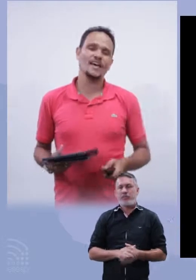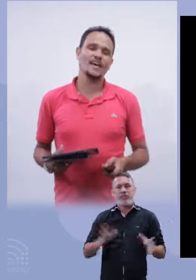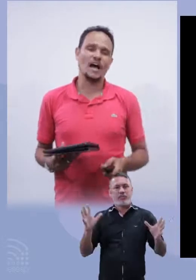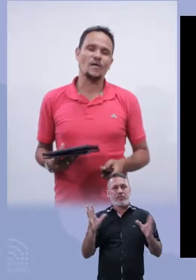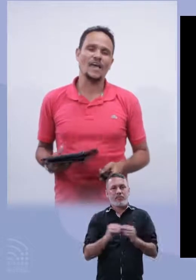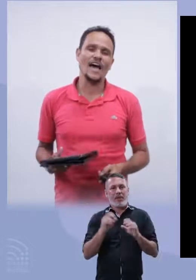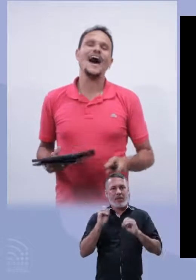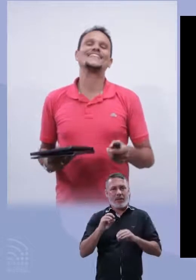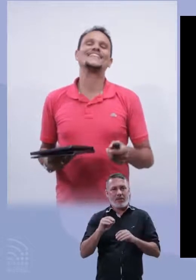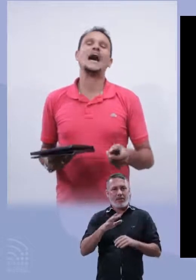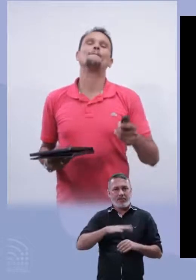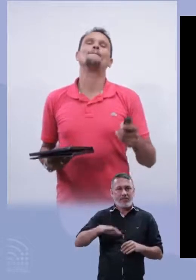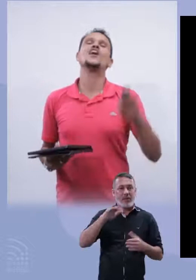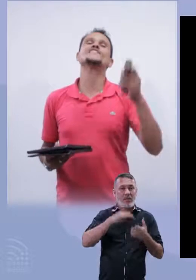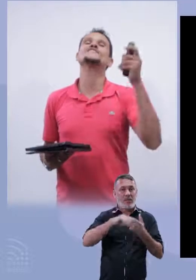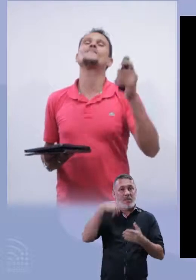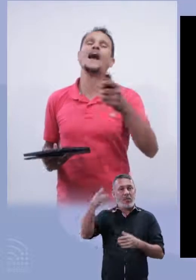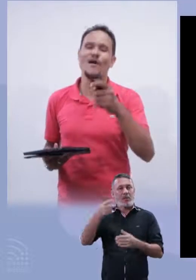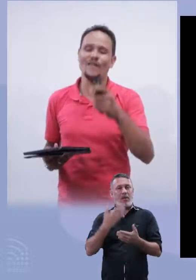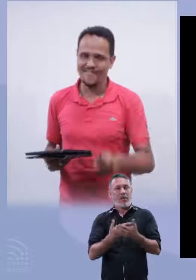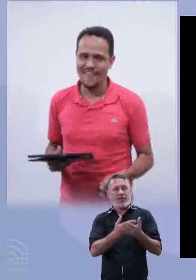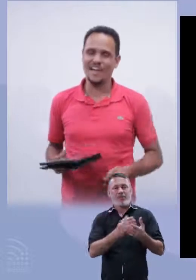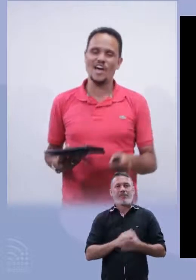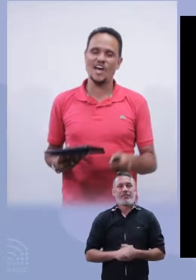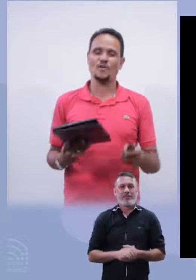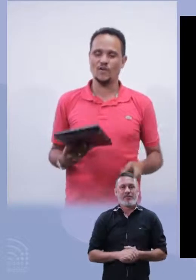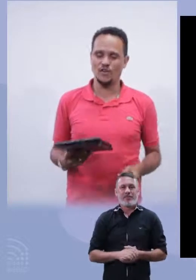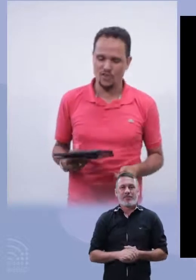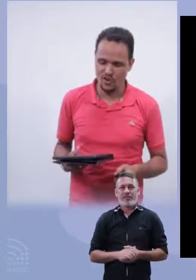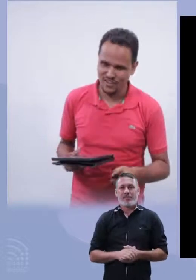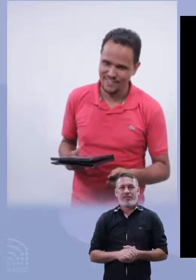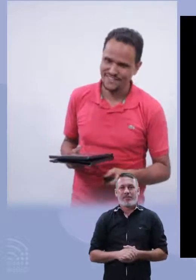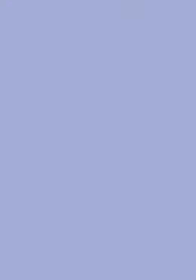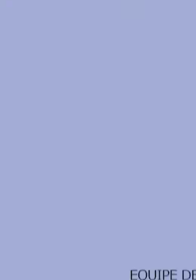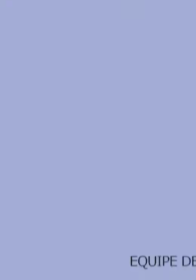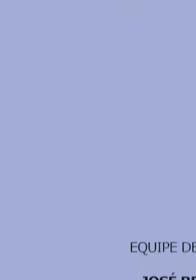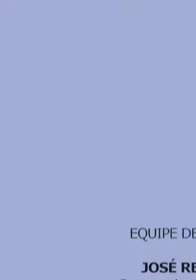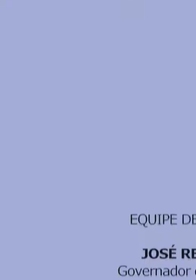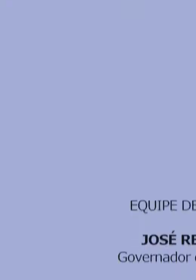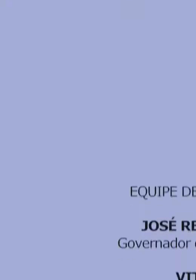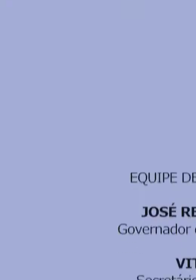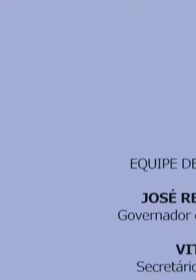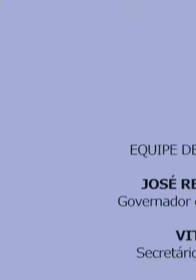a gente fica por aqui, tá ok? Até a próxima aula. Valeu, meu povo!